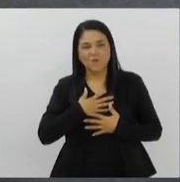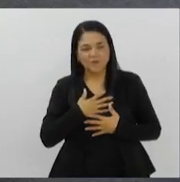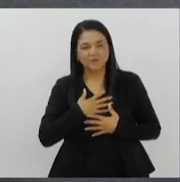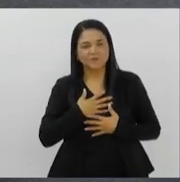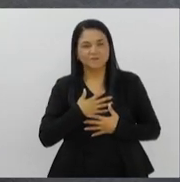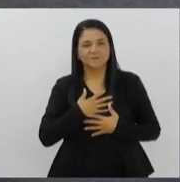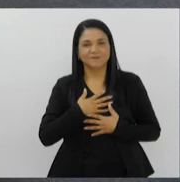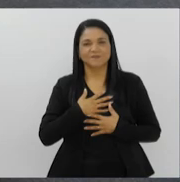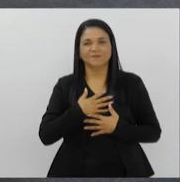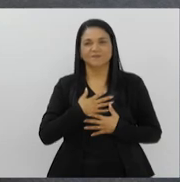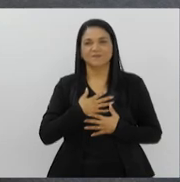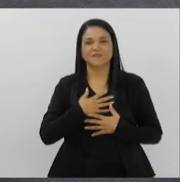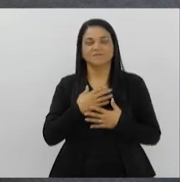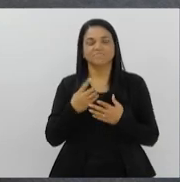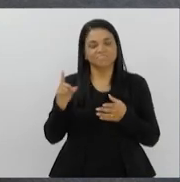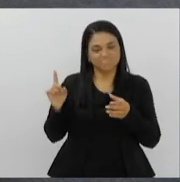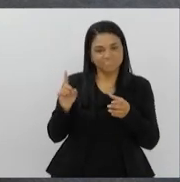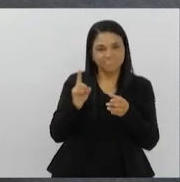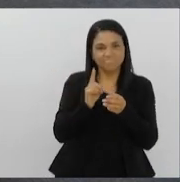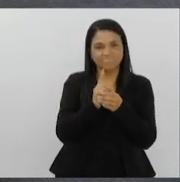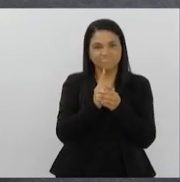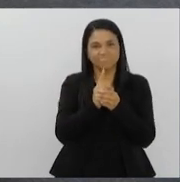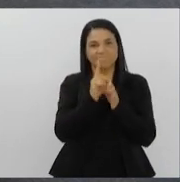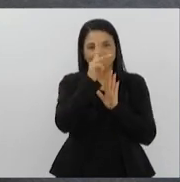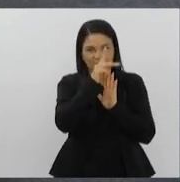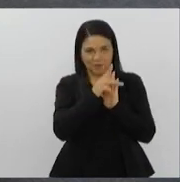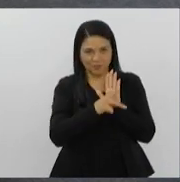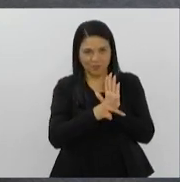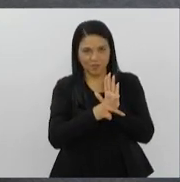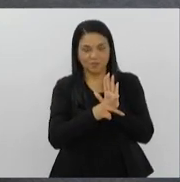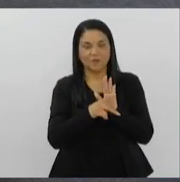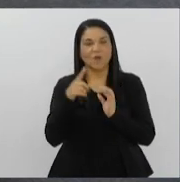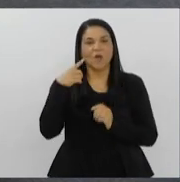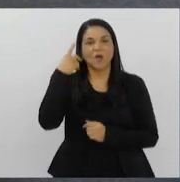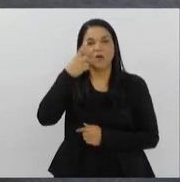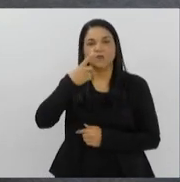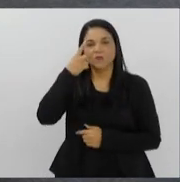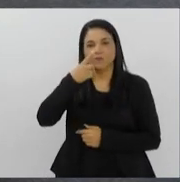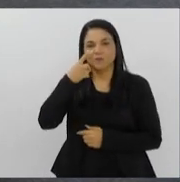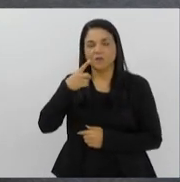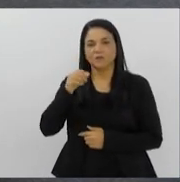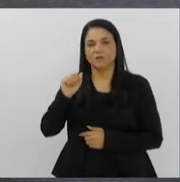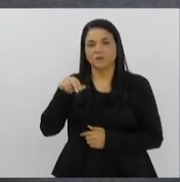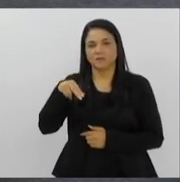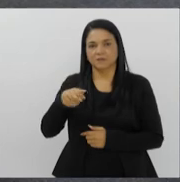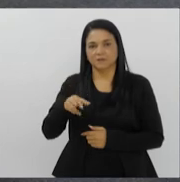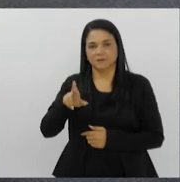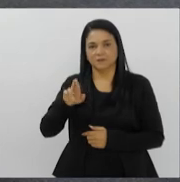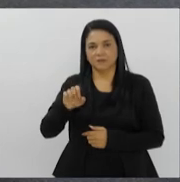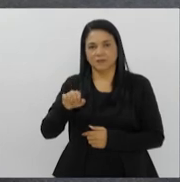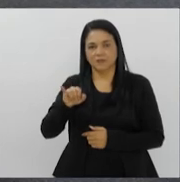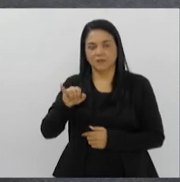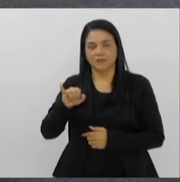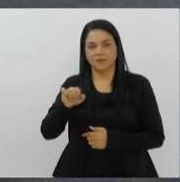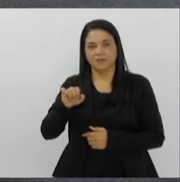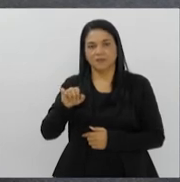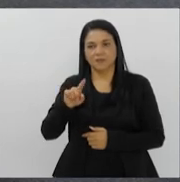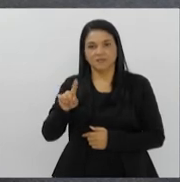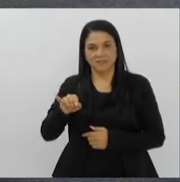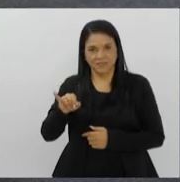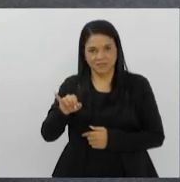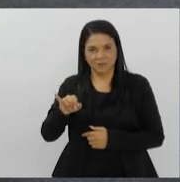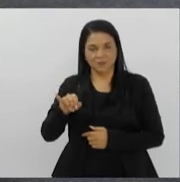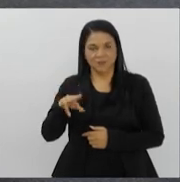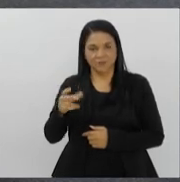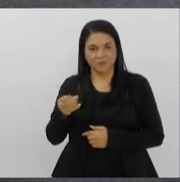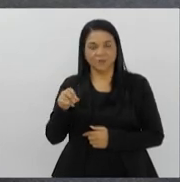conceder coautoria do item 2 da pauta ao deputado Andrezinho Siciliano, apesar do mau comportamento